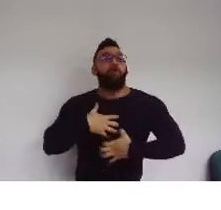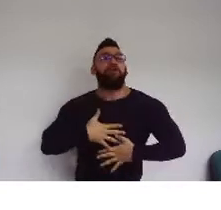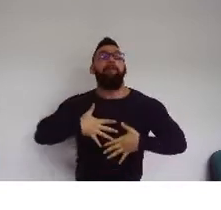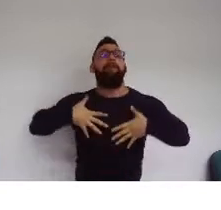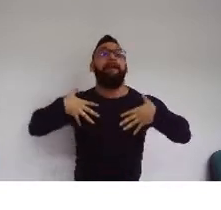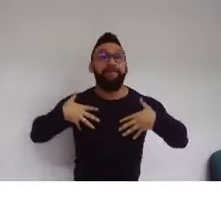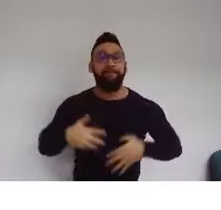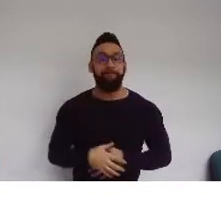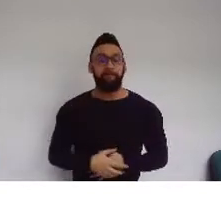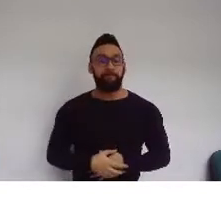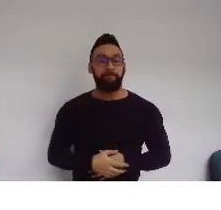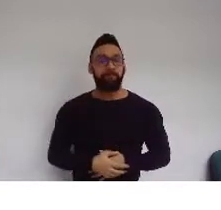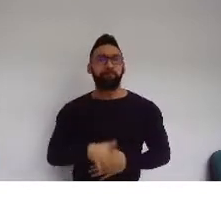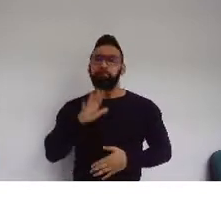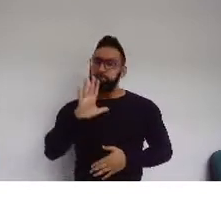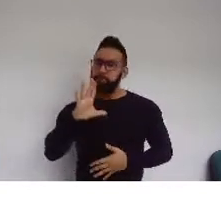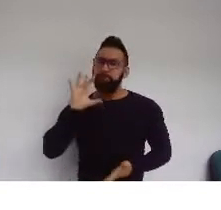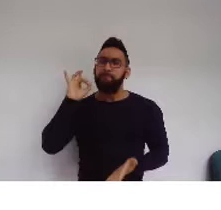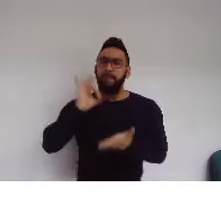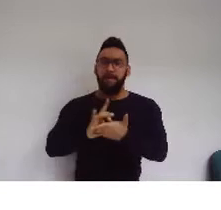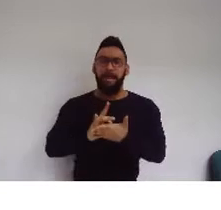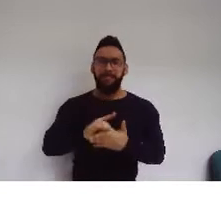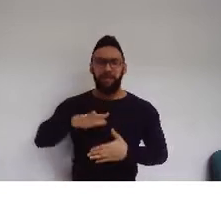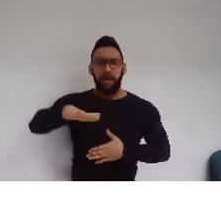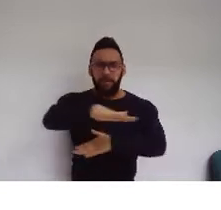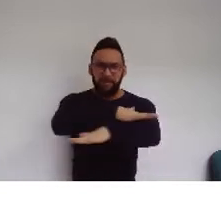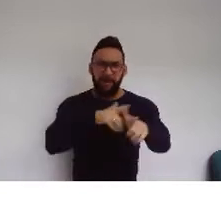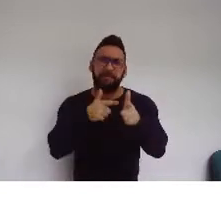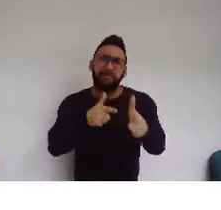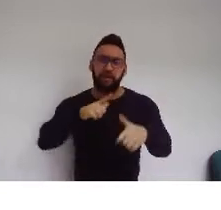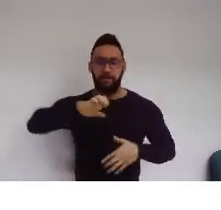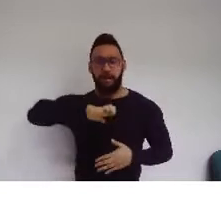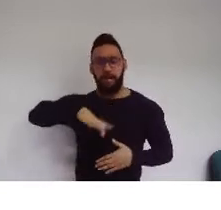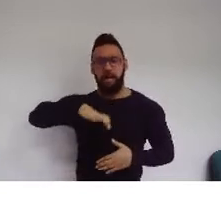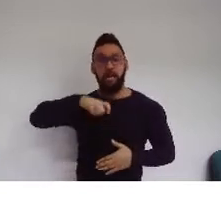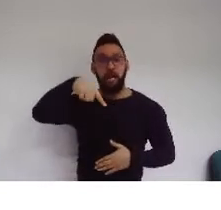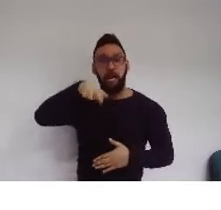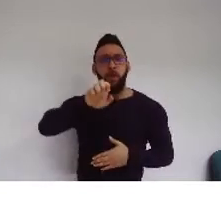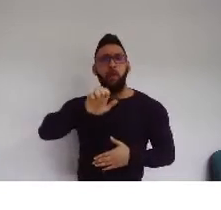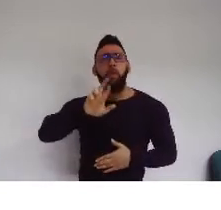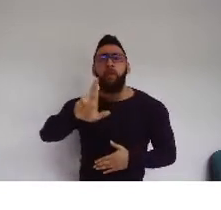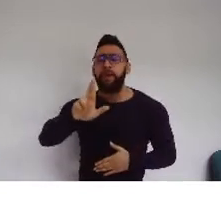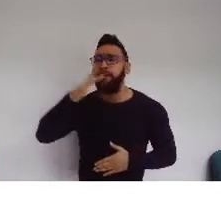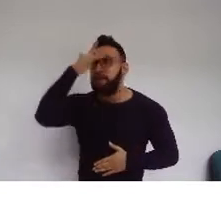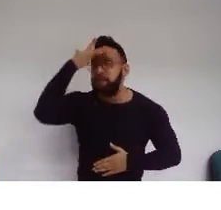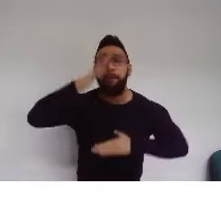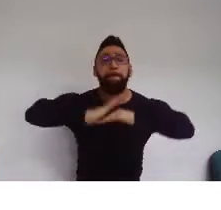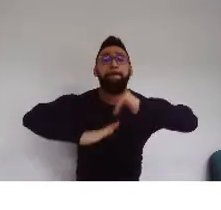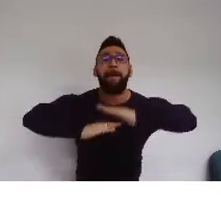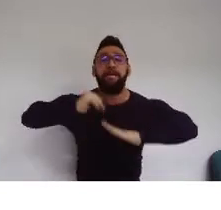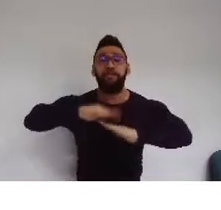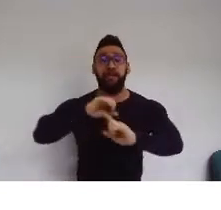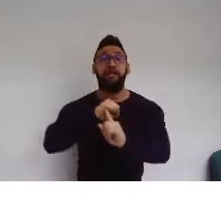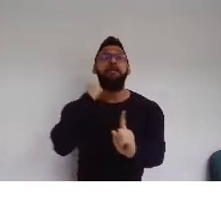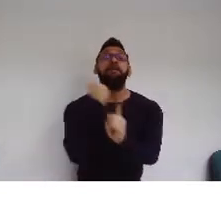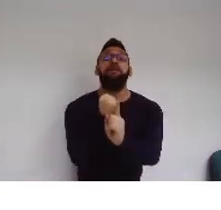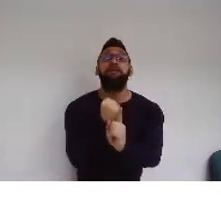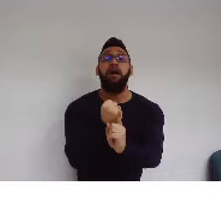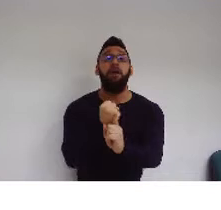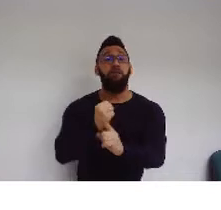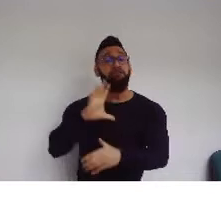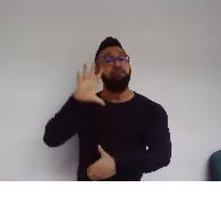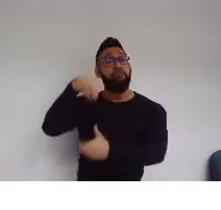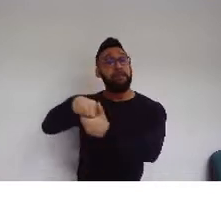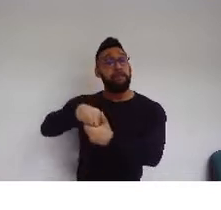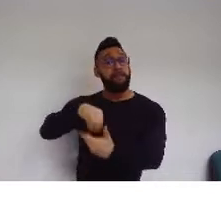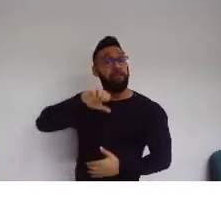há determinadas performatizações, há determinados forjamentos semióticos queerizados,